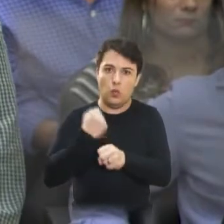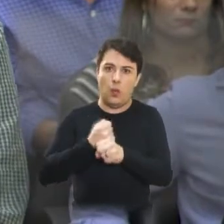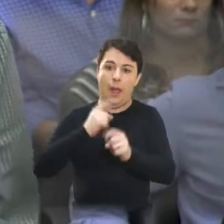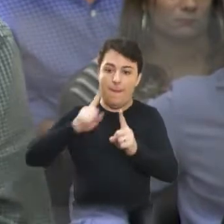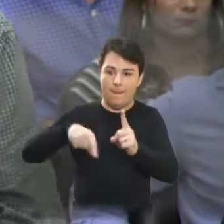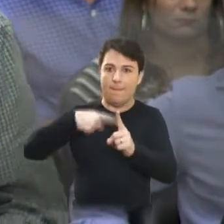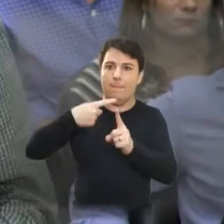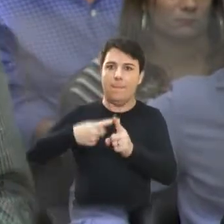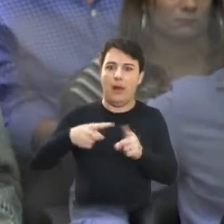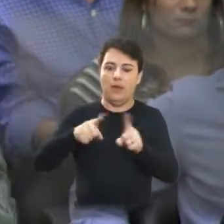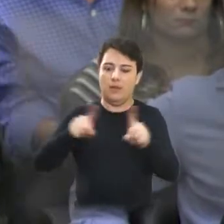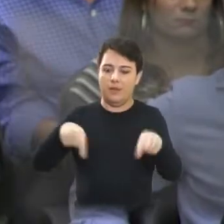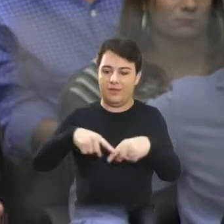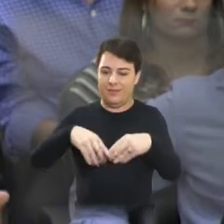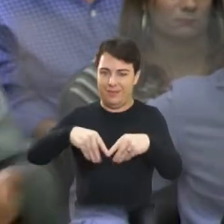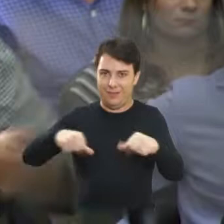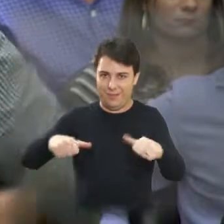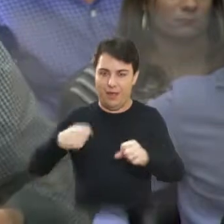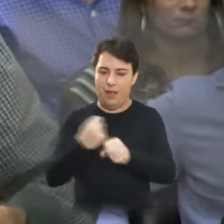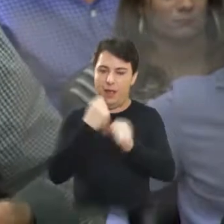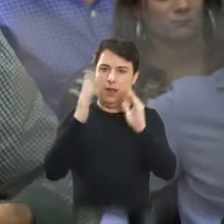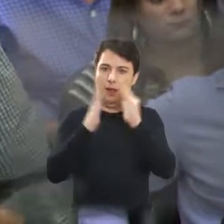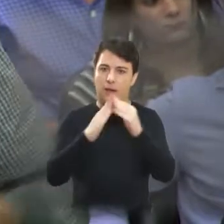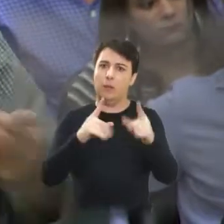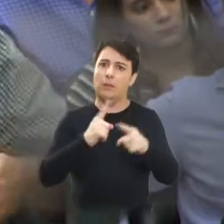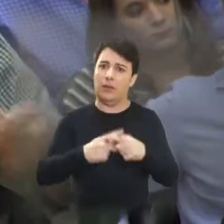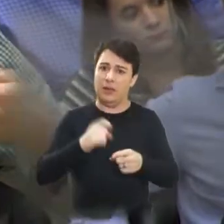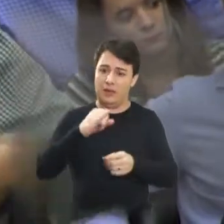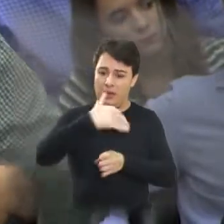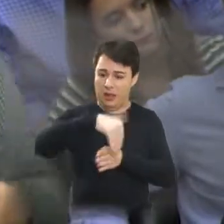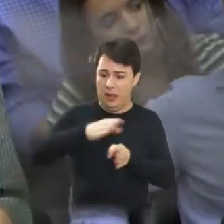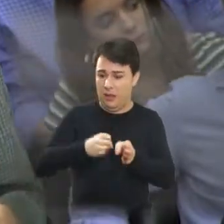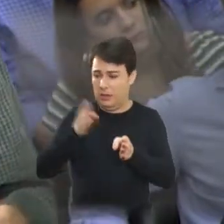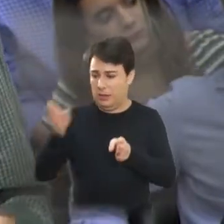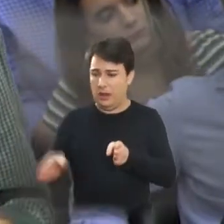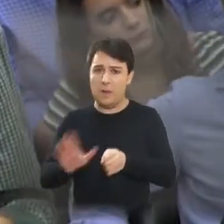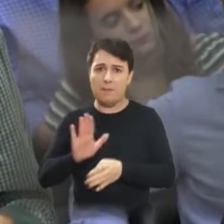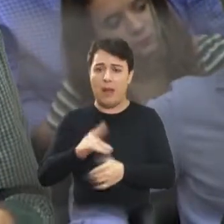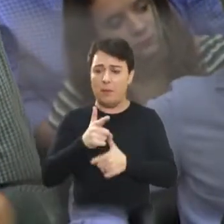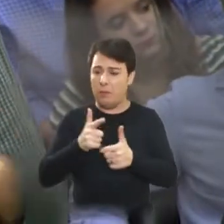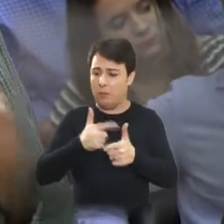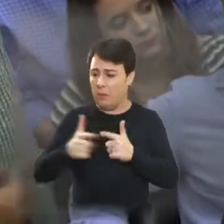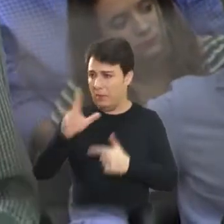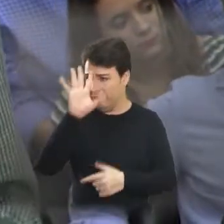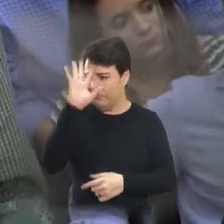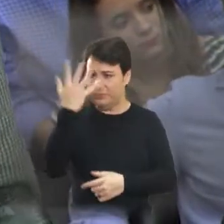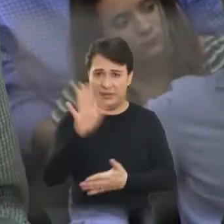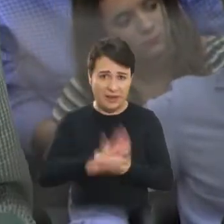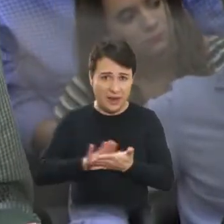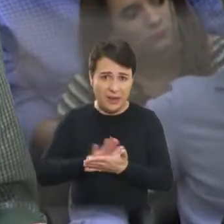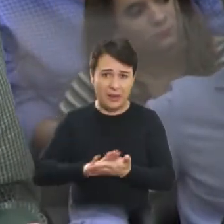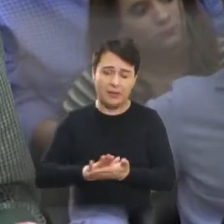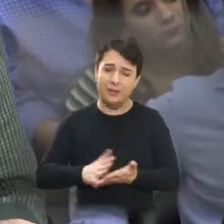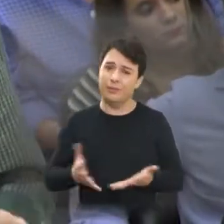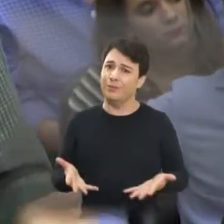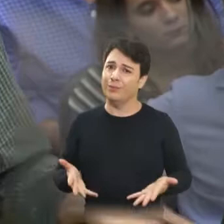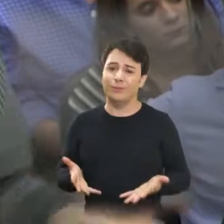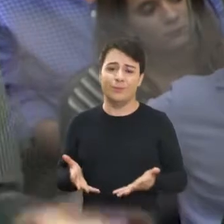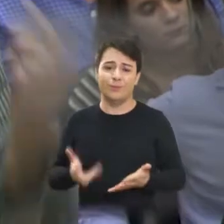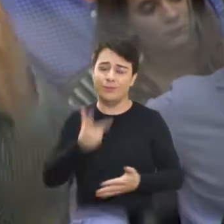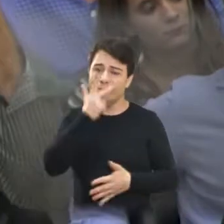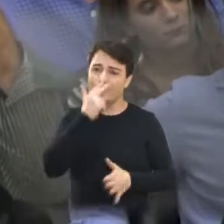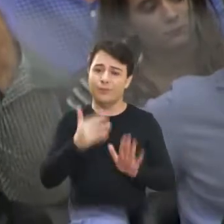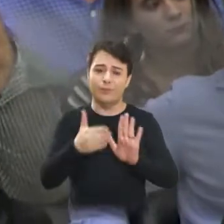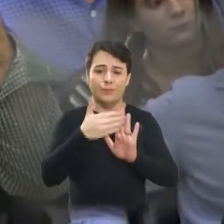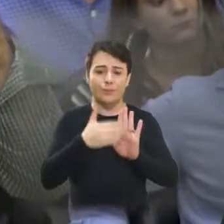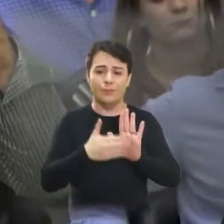região? Porque, se for a duplicação e a duplicação não resolver o problema do trânsito, é uma proposta